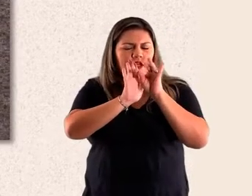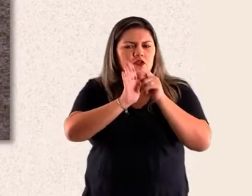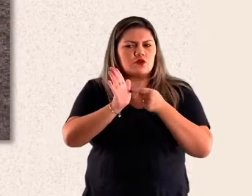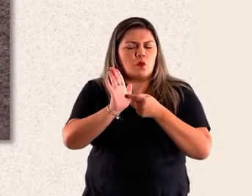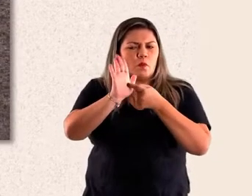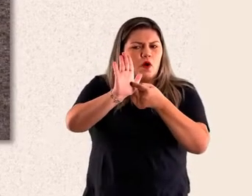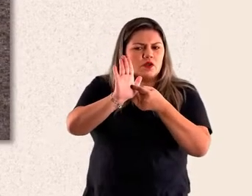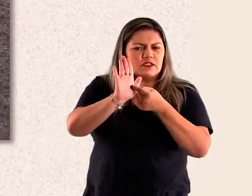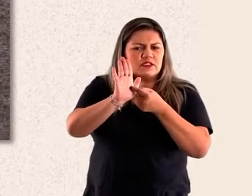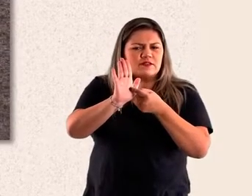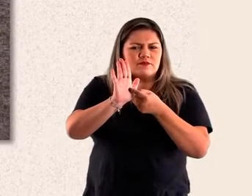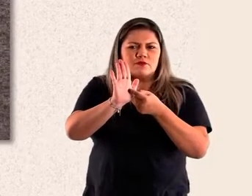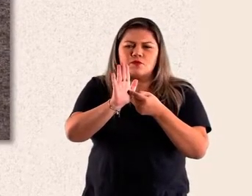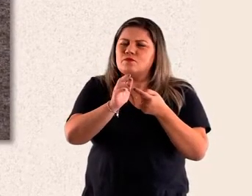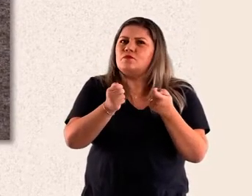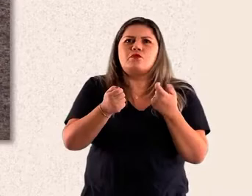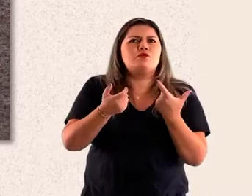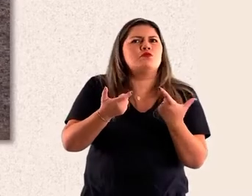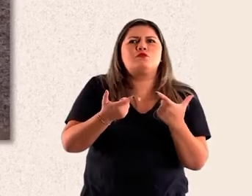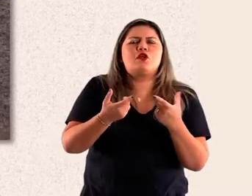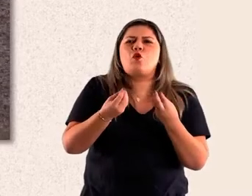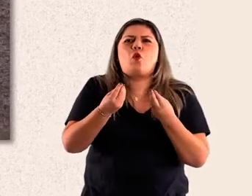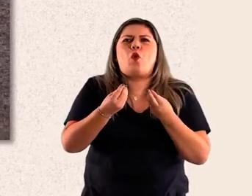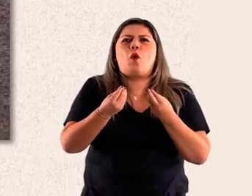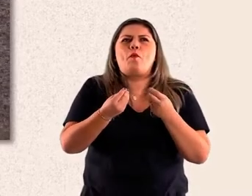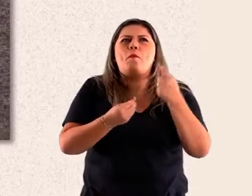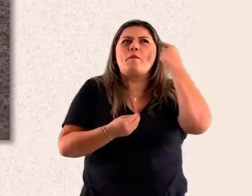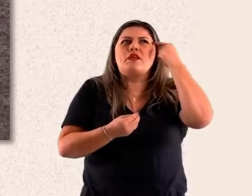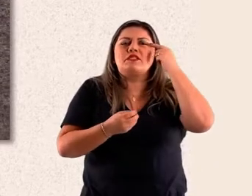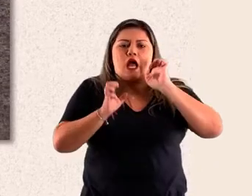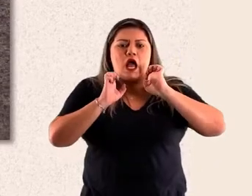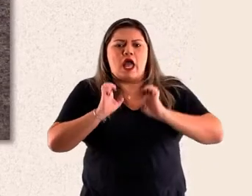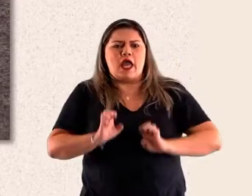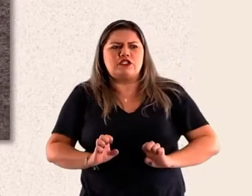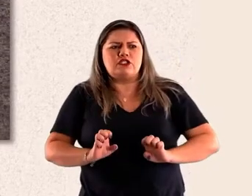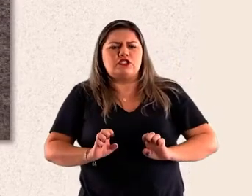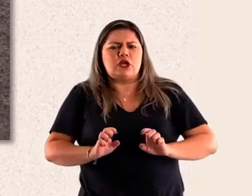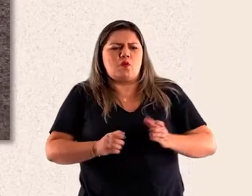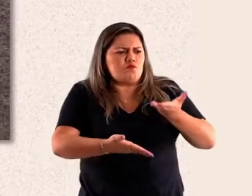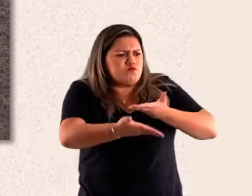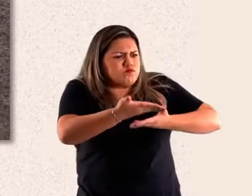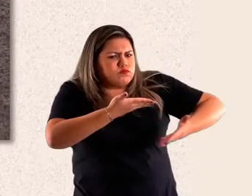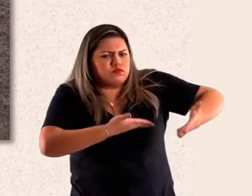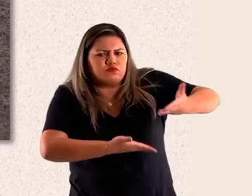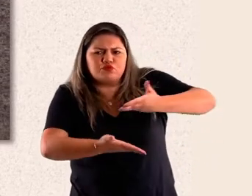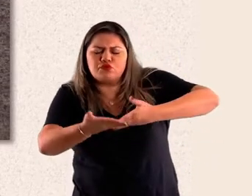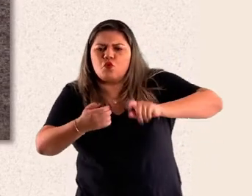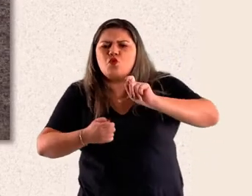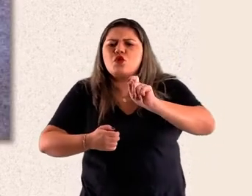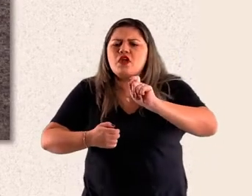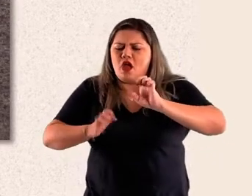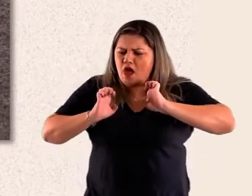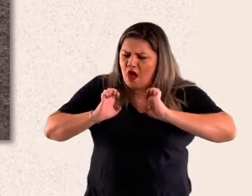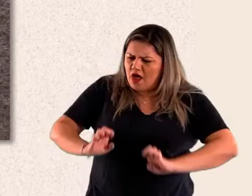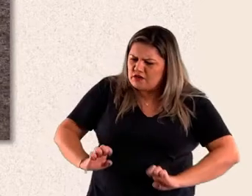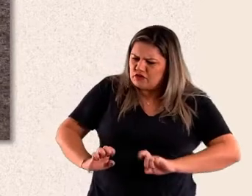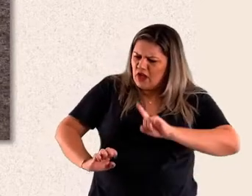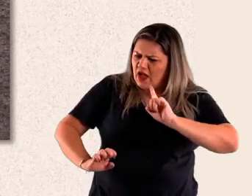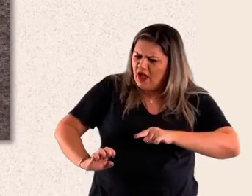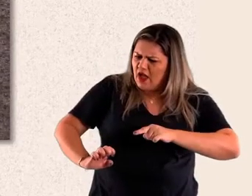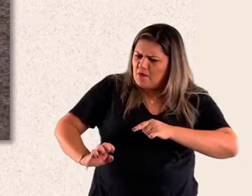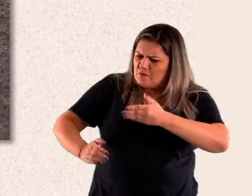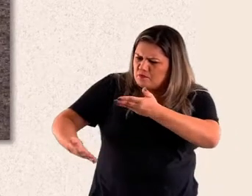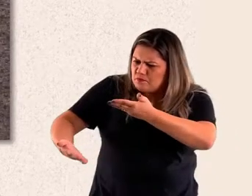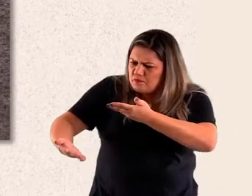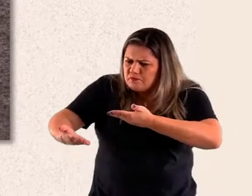é impossível pensar em ética se a gente não pensar em convivência Afinal o que é ética a ética é o que marca a fronteira da